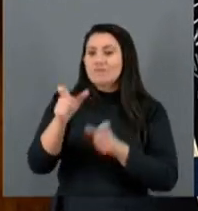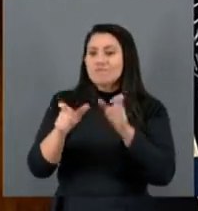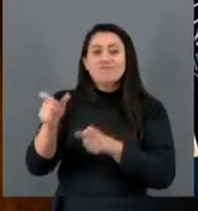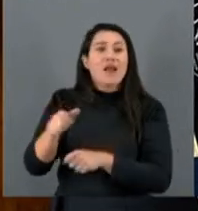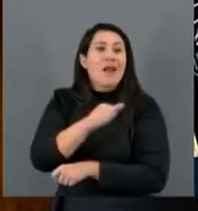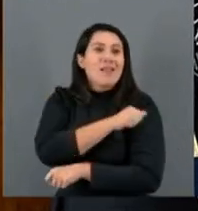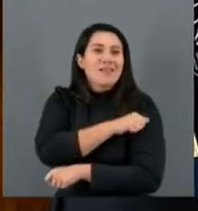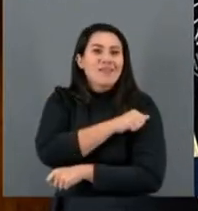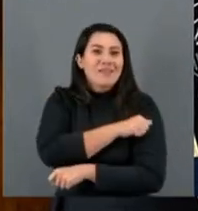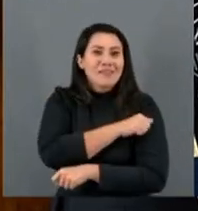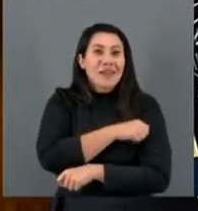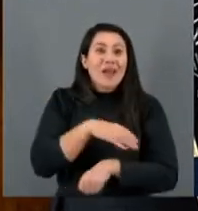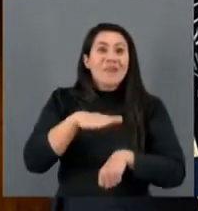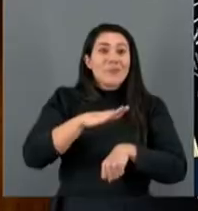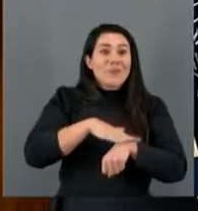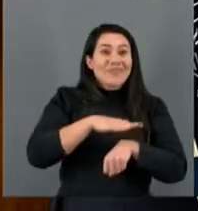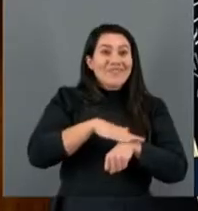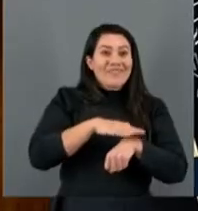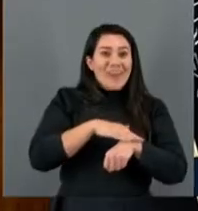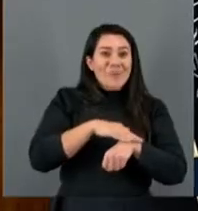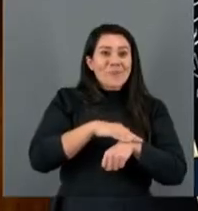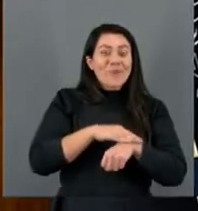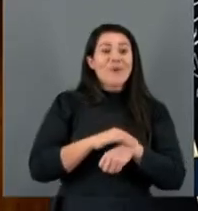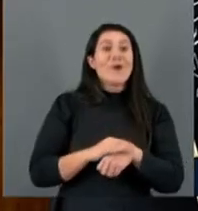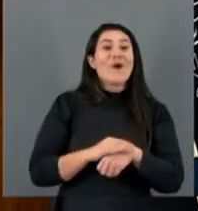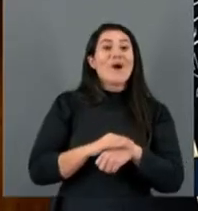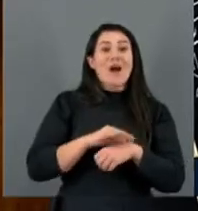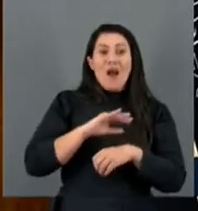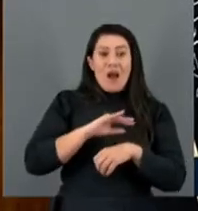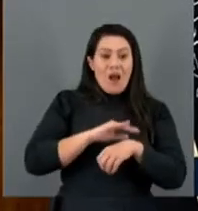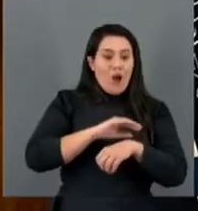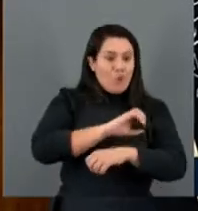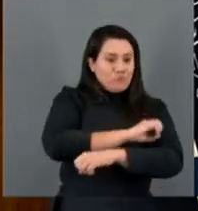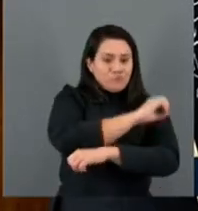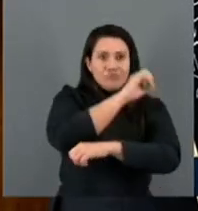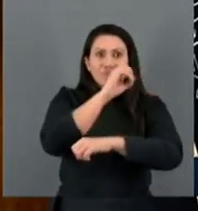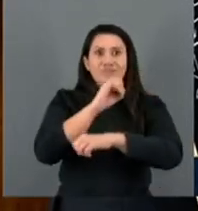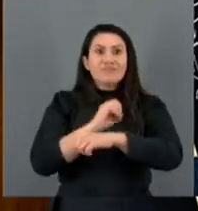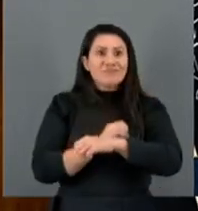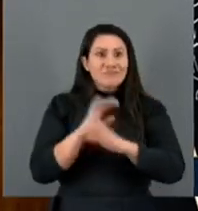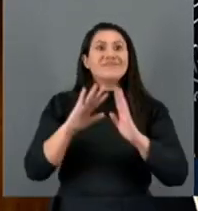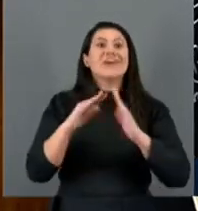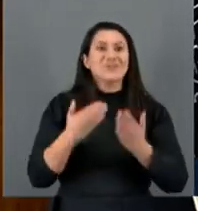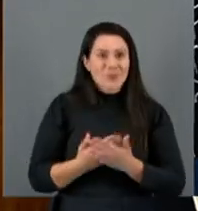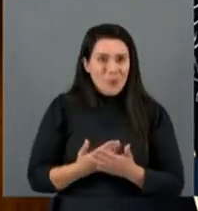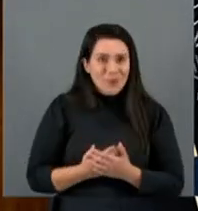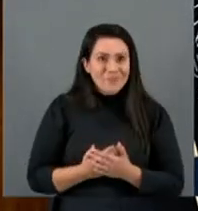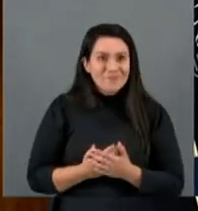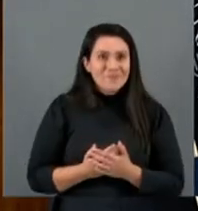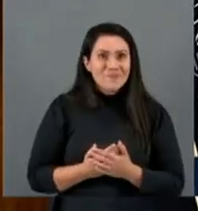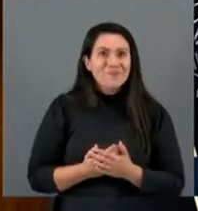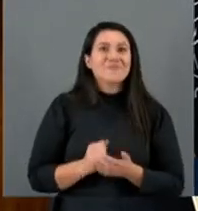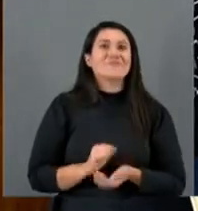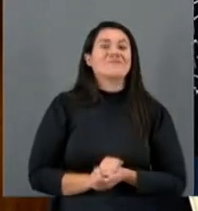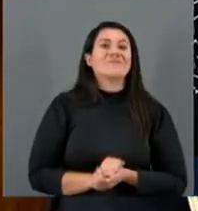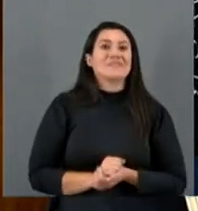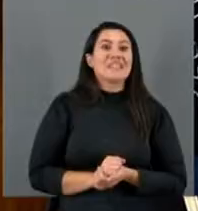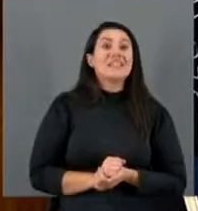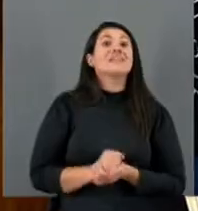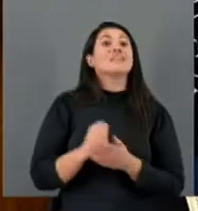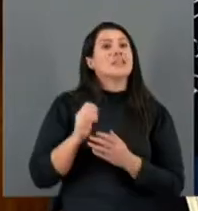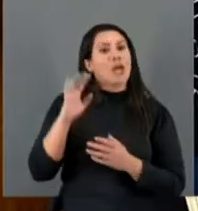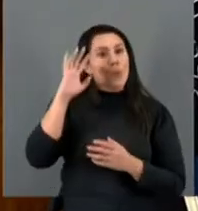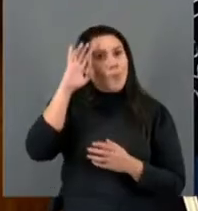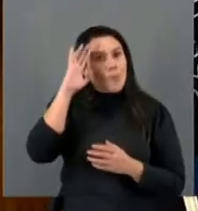tempo integral. Todas as matrículas em tempo integral, que seria uma solução para melhorar a educação e seria